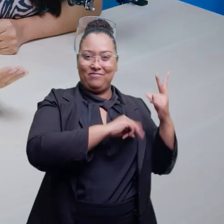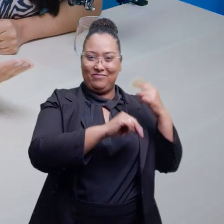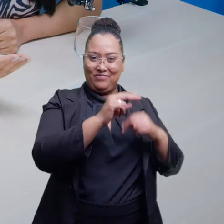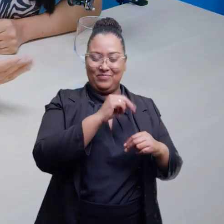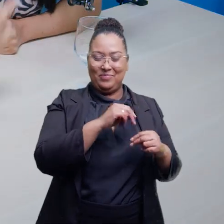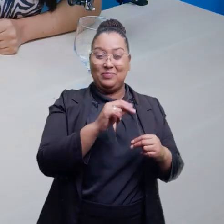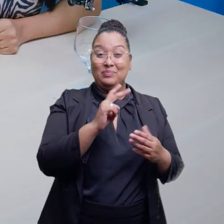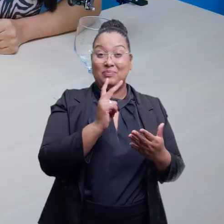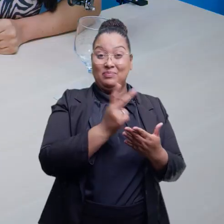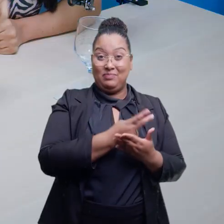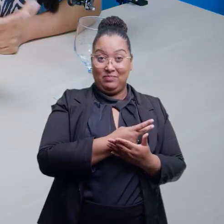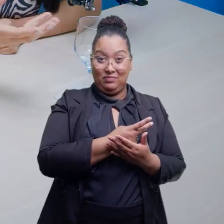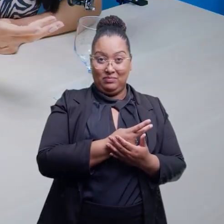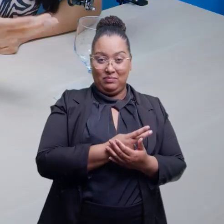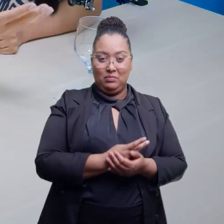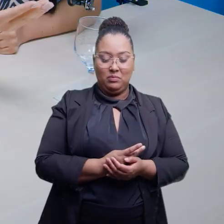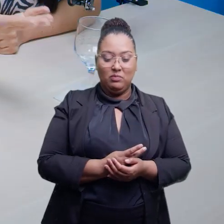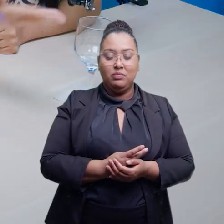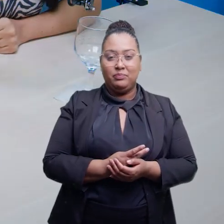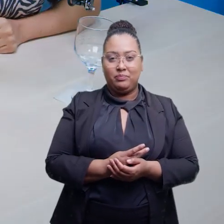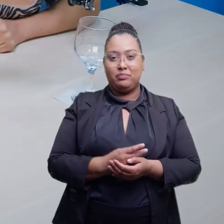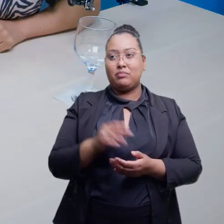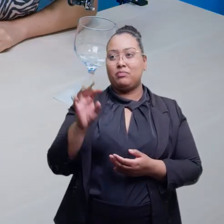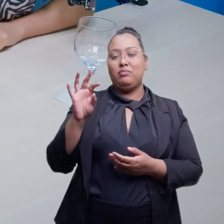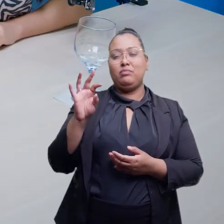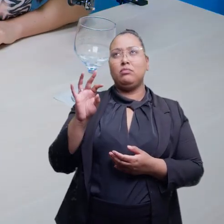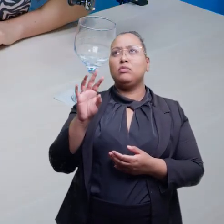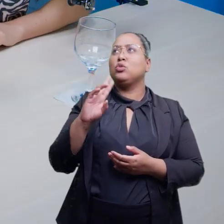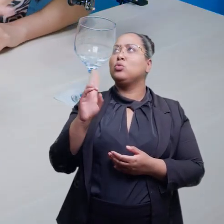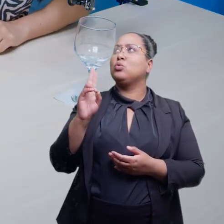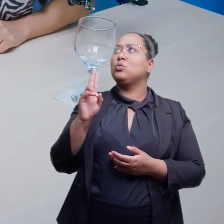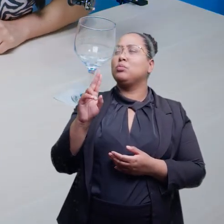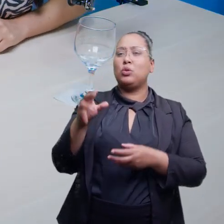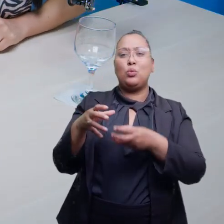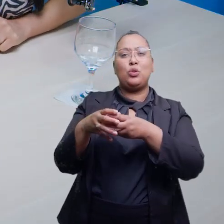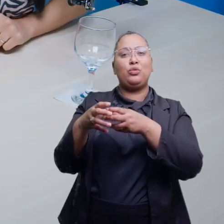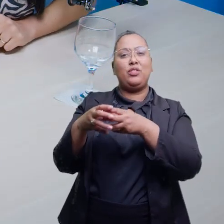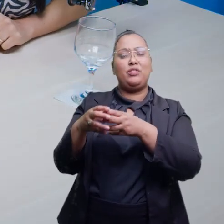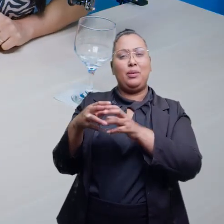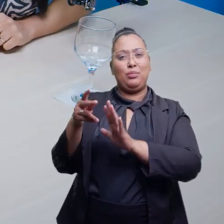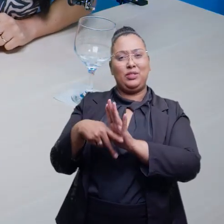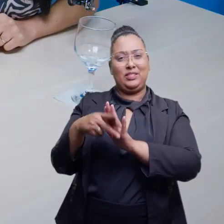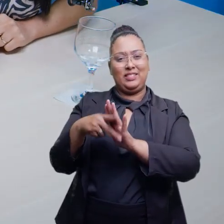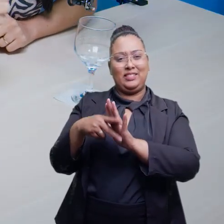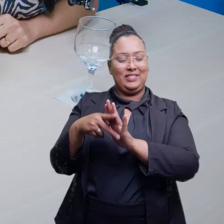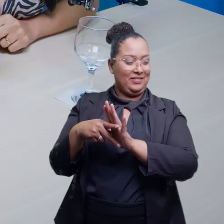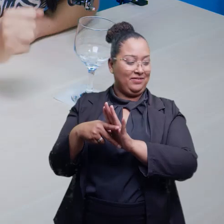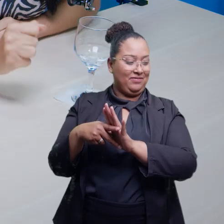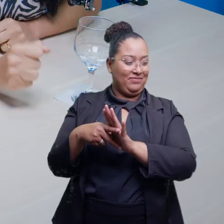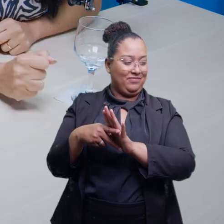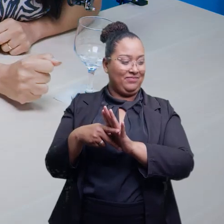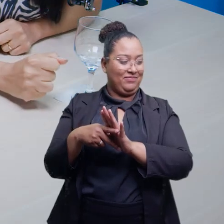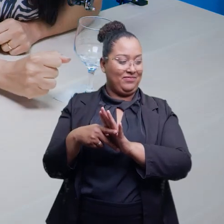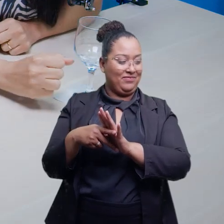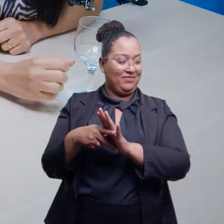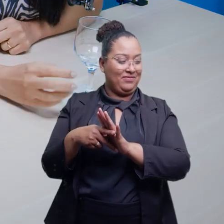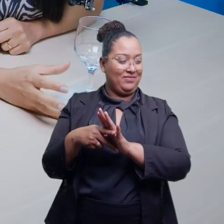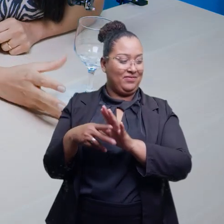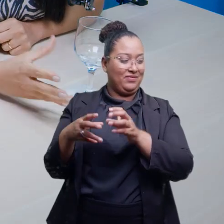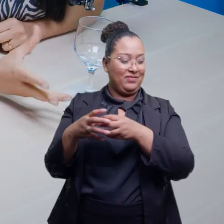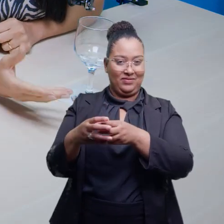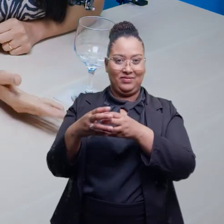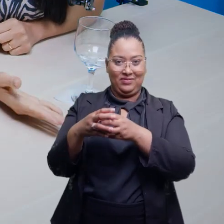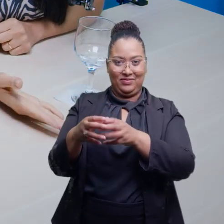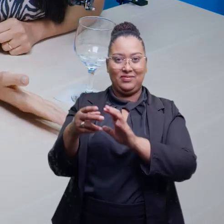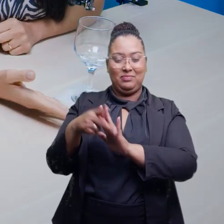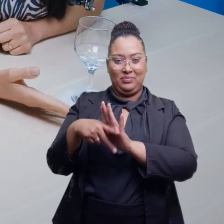adolescente que o Jago também o Conviver, né? Desculpa, porque eu preciso me policiar. O